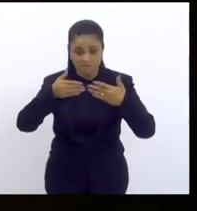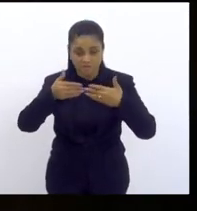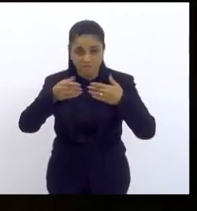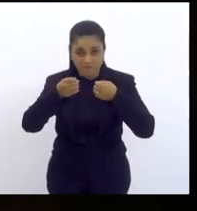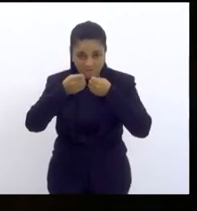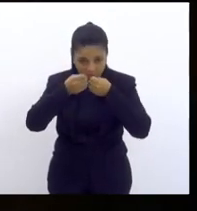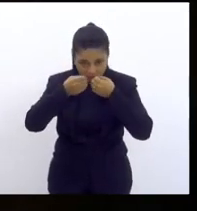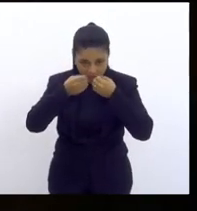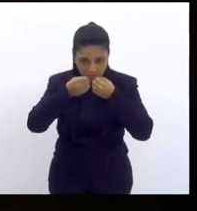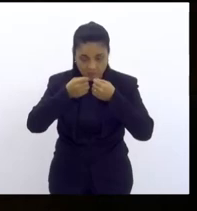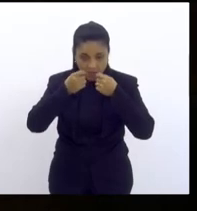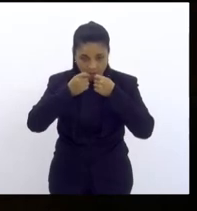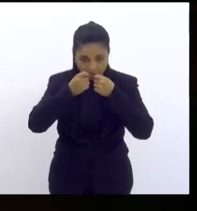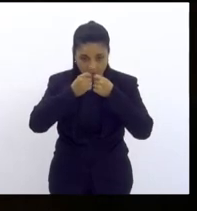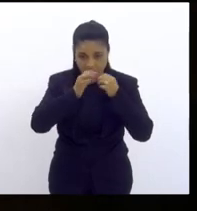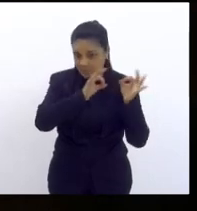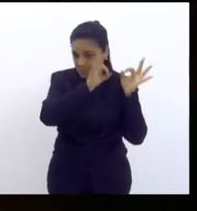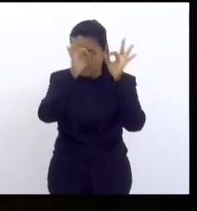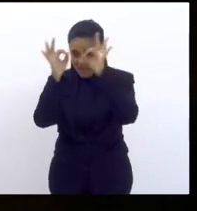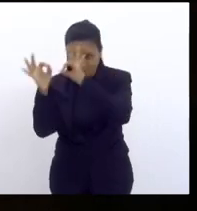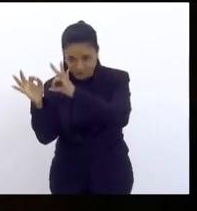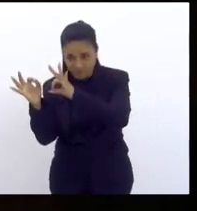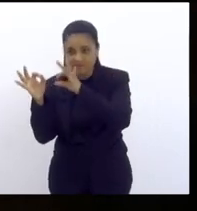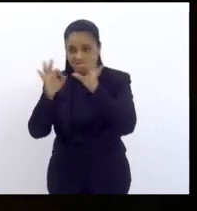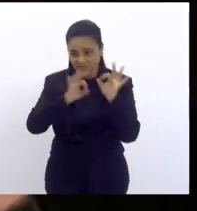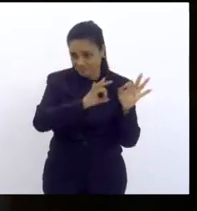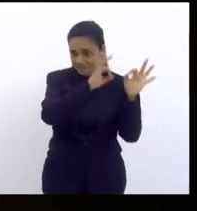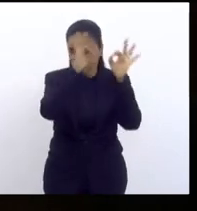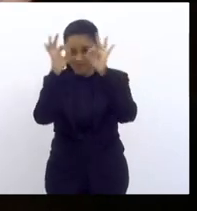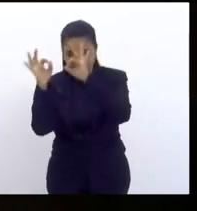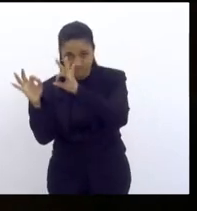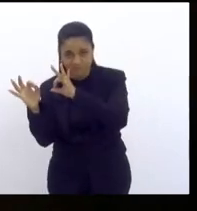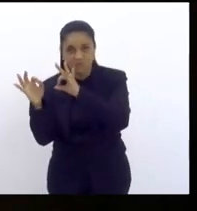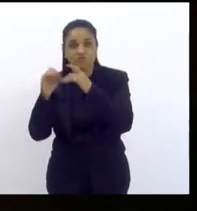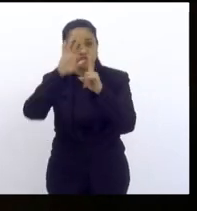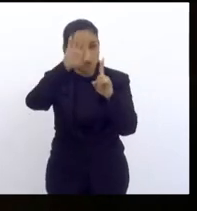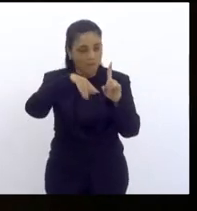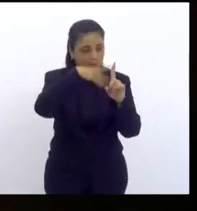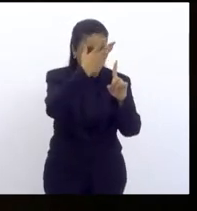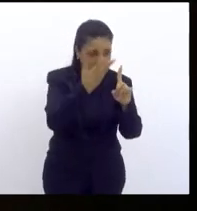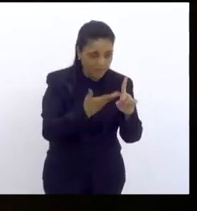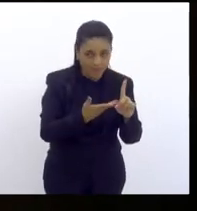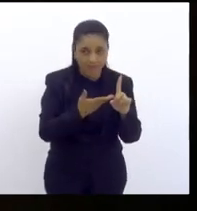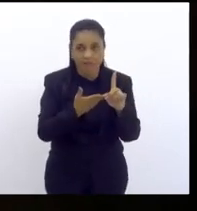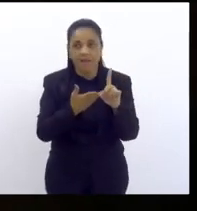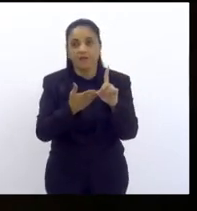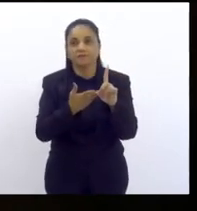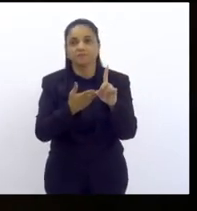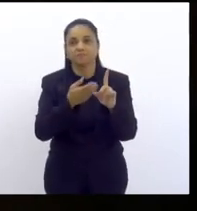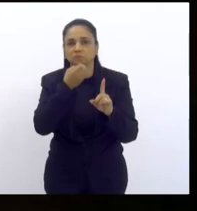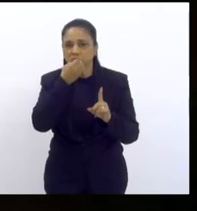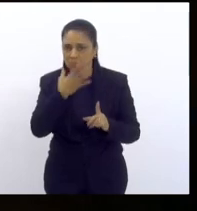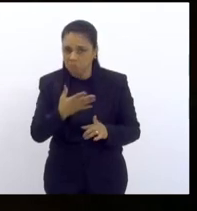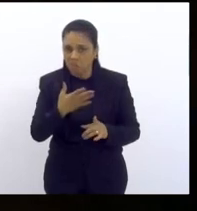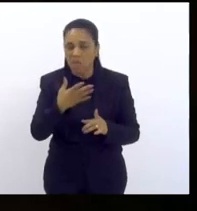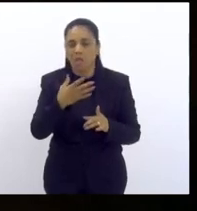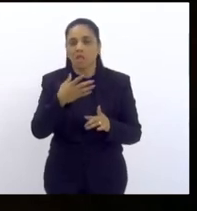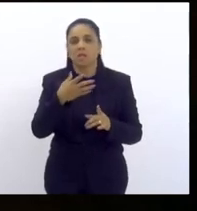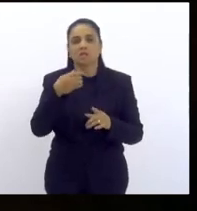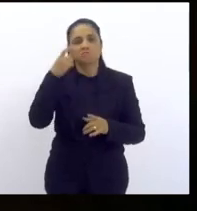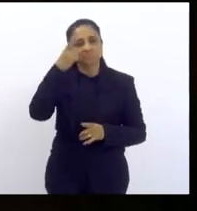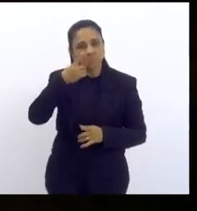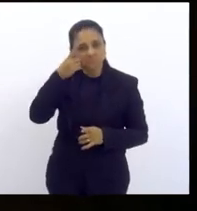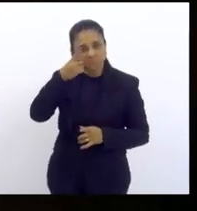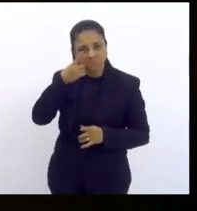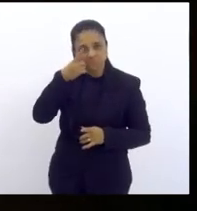quando faz esse tipo de atuação de homenagem né se propicia com muito bem colocou parlamentar